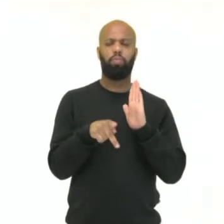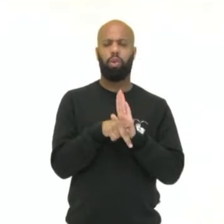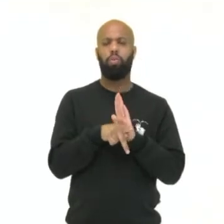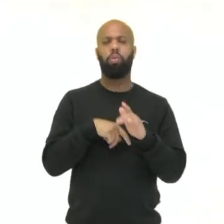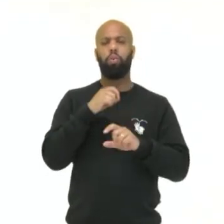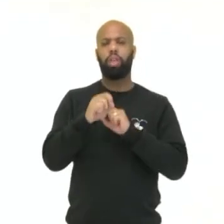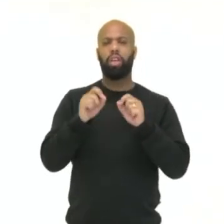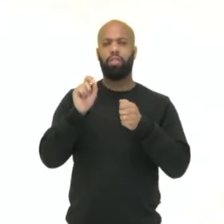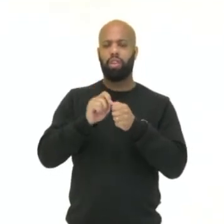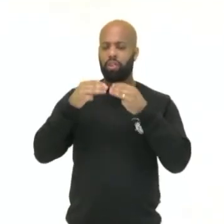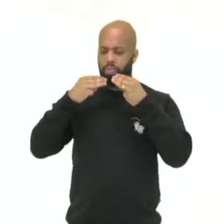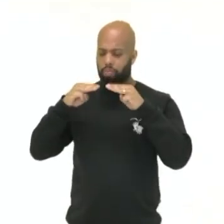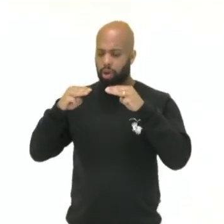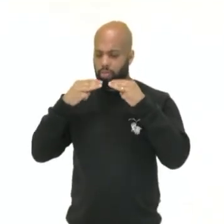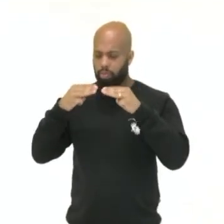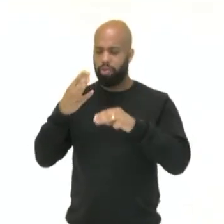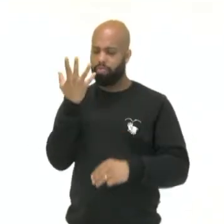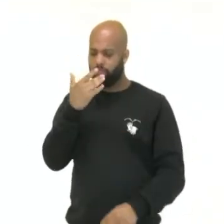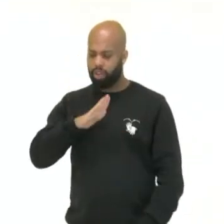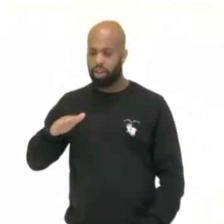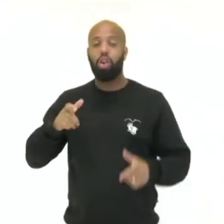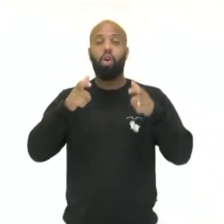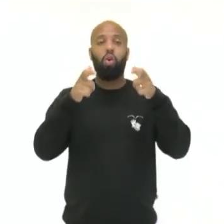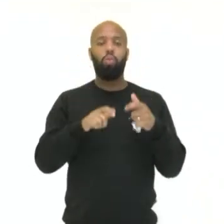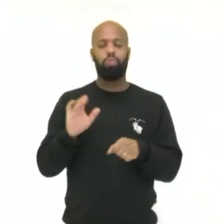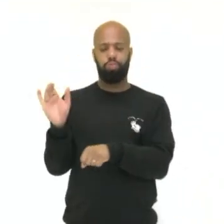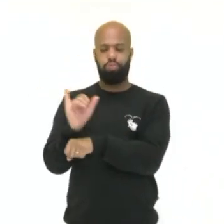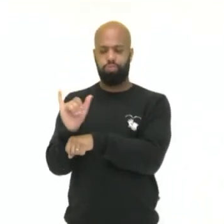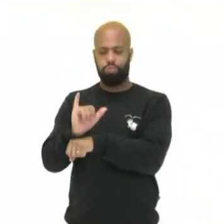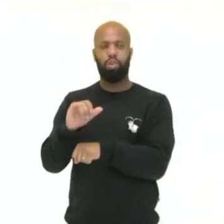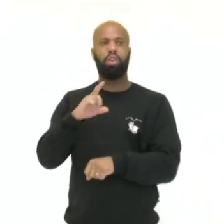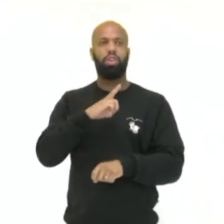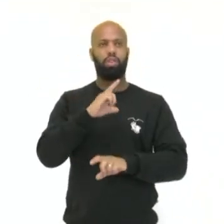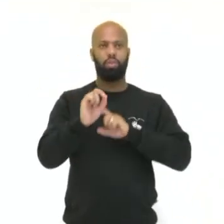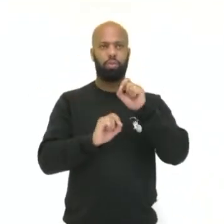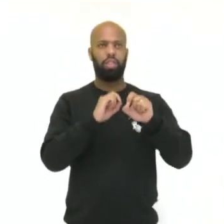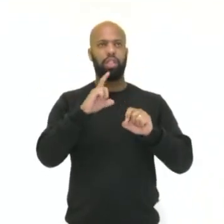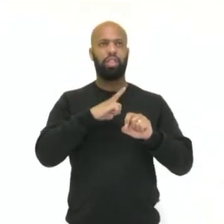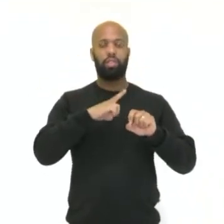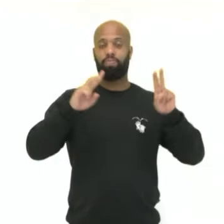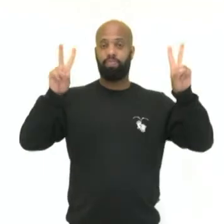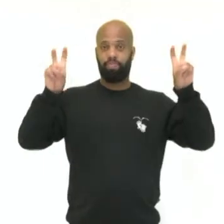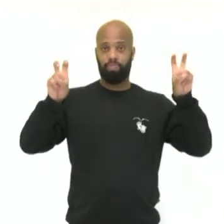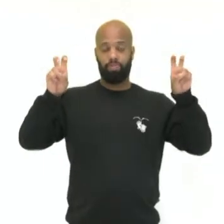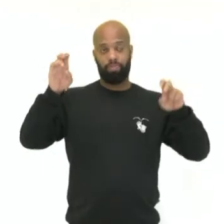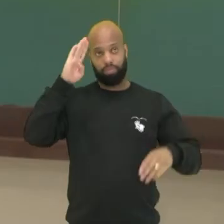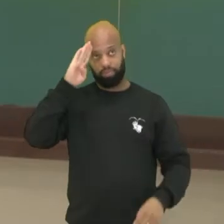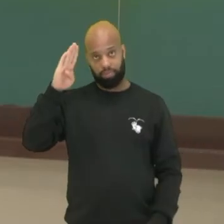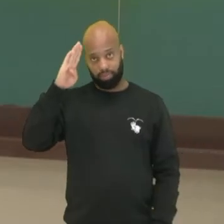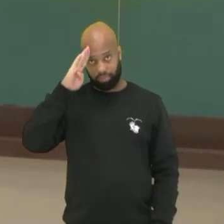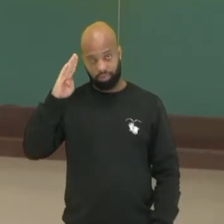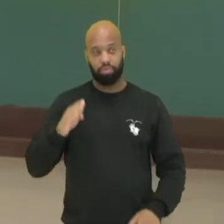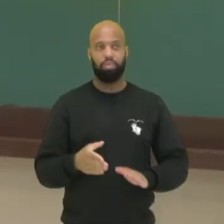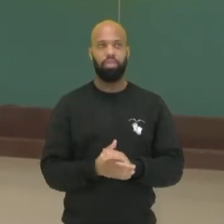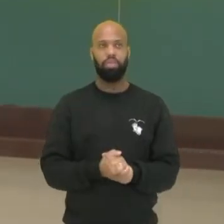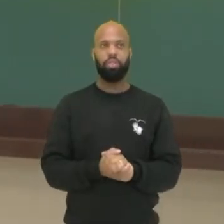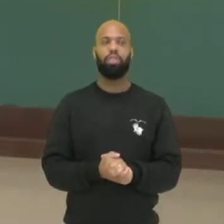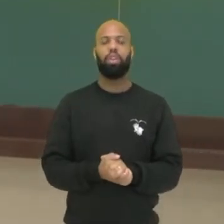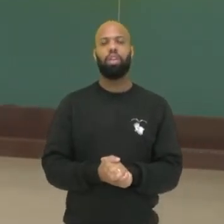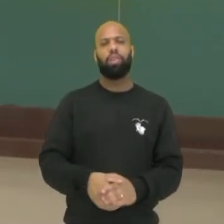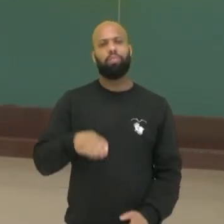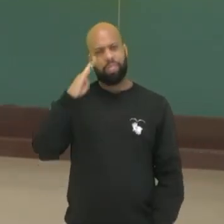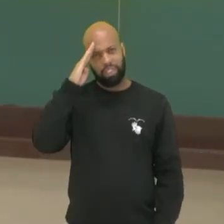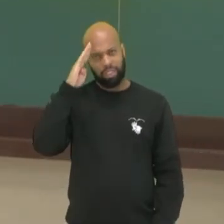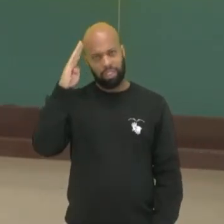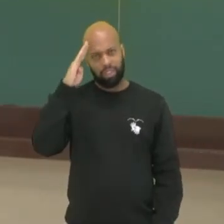no YouTube. Aqui nós temos o título, a manchete principal, a principal informação